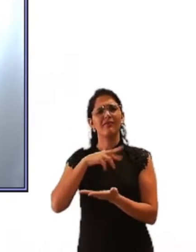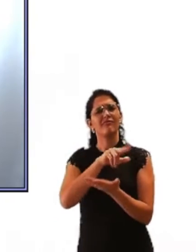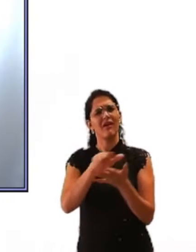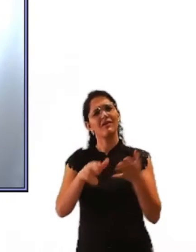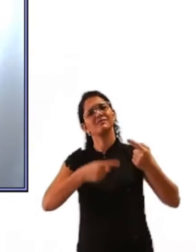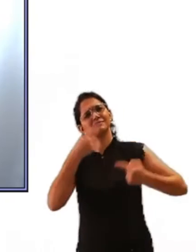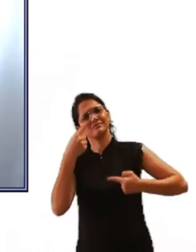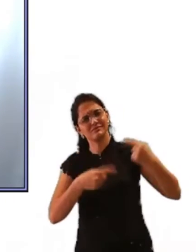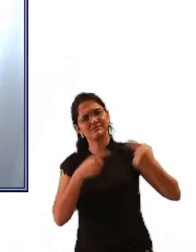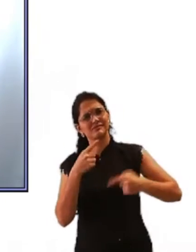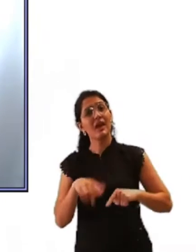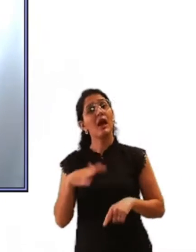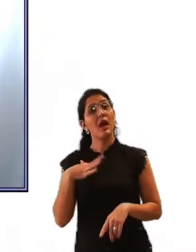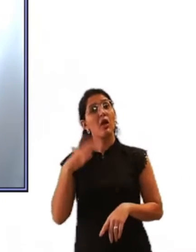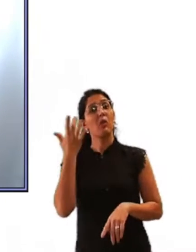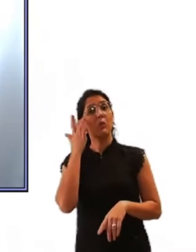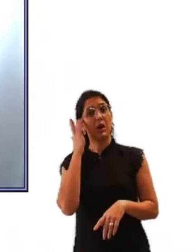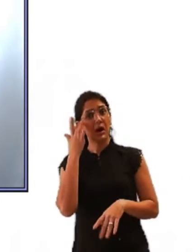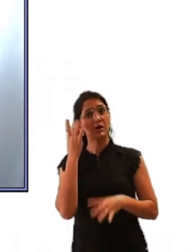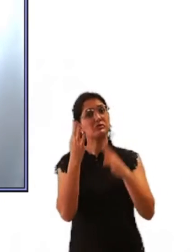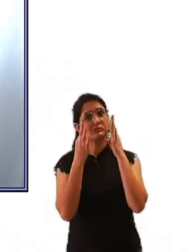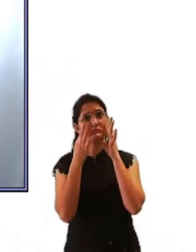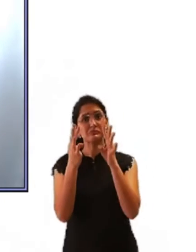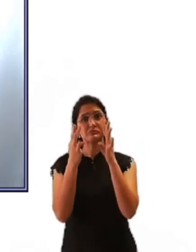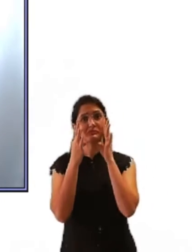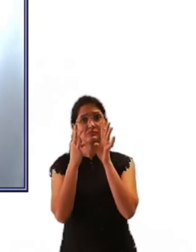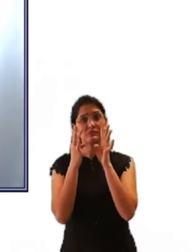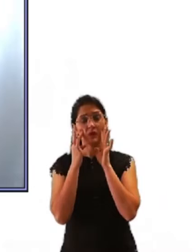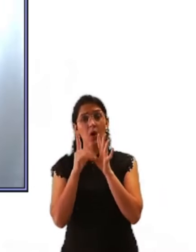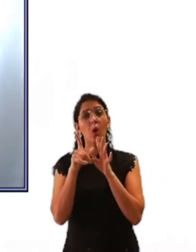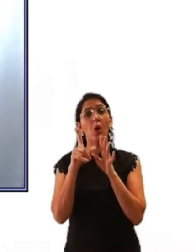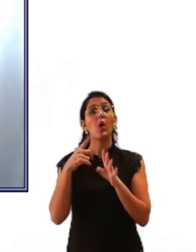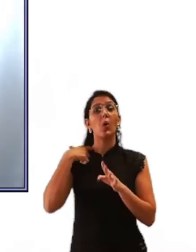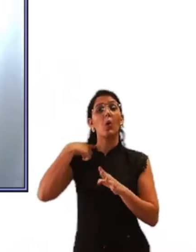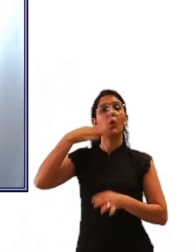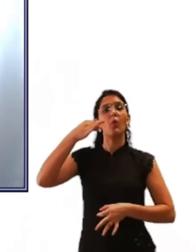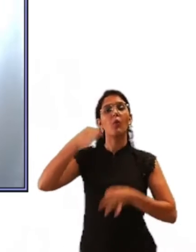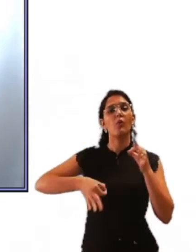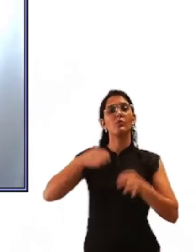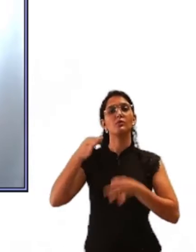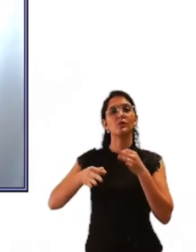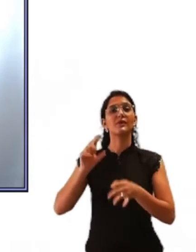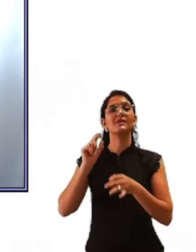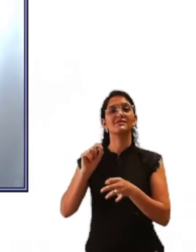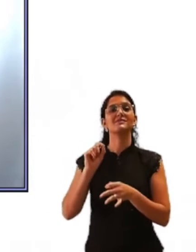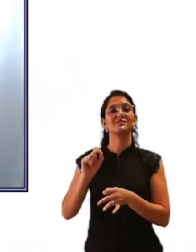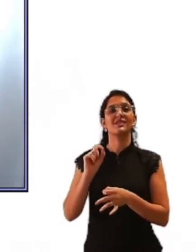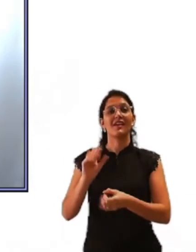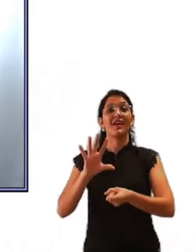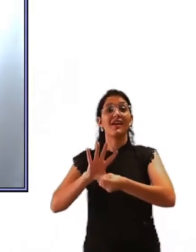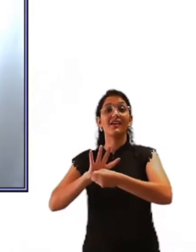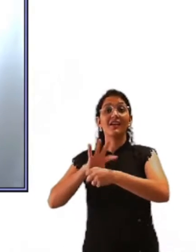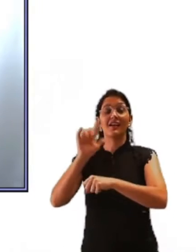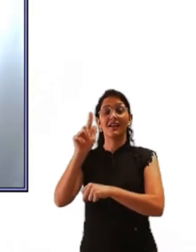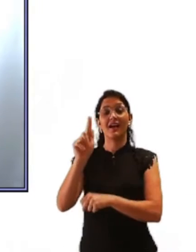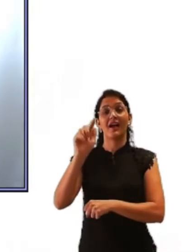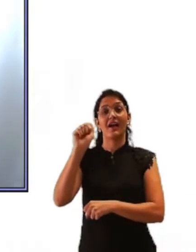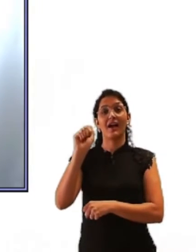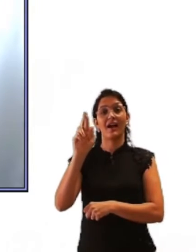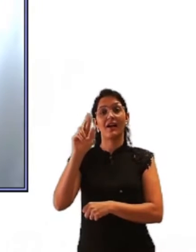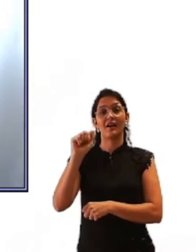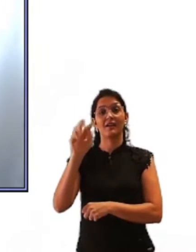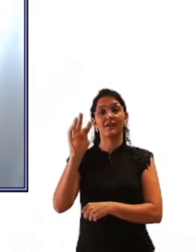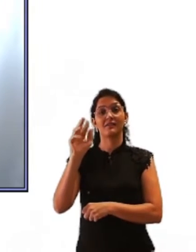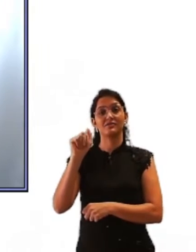eu acho interessantíssima essa discussão, no juiz das garantias. Né? Aqui estamos falando de processo penal, né? Como a teoria